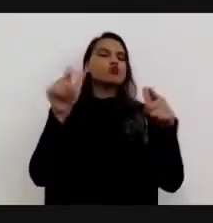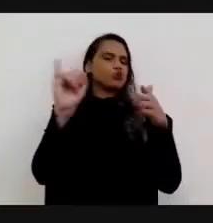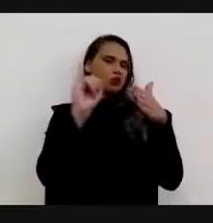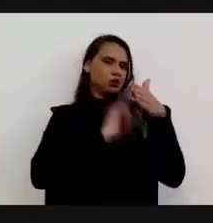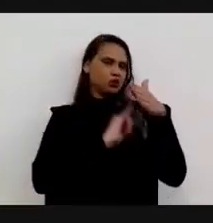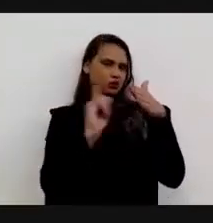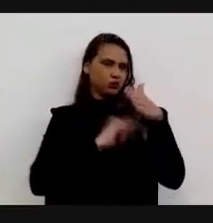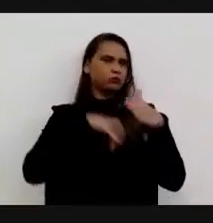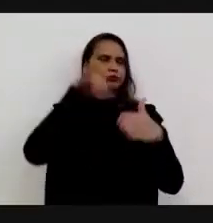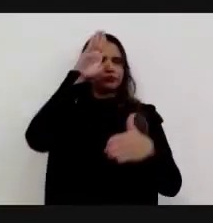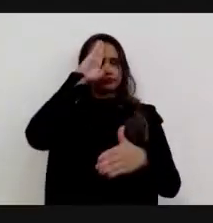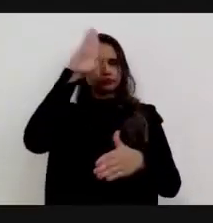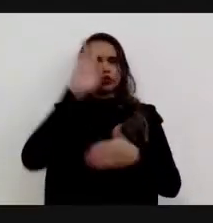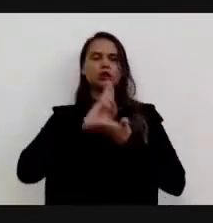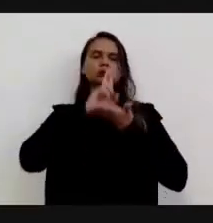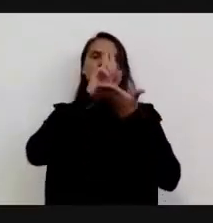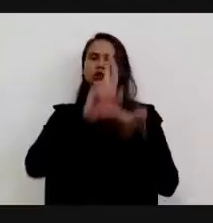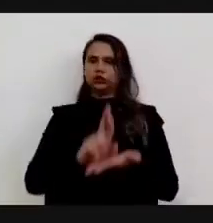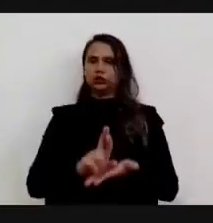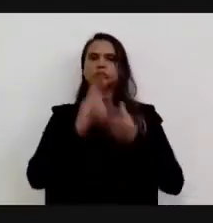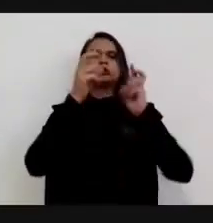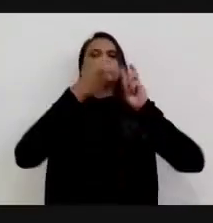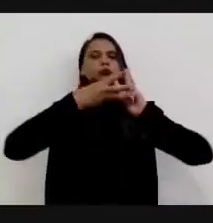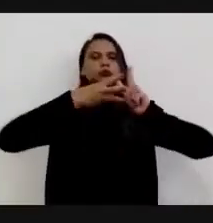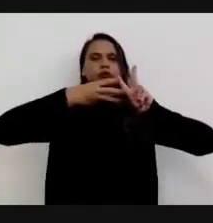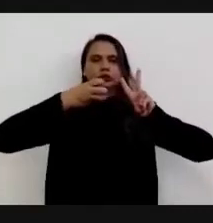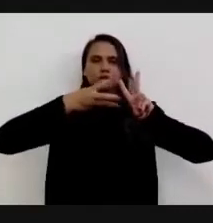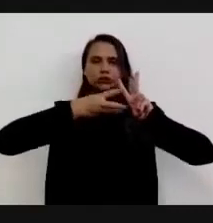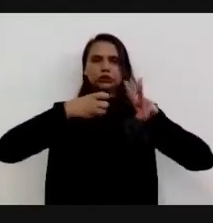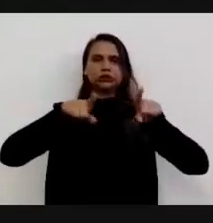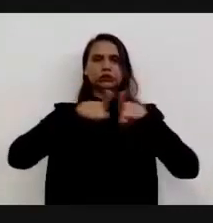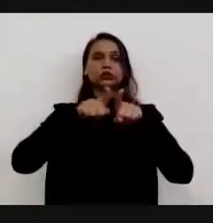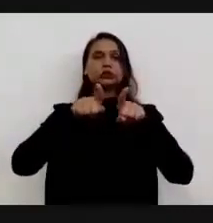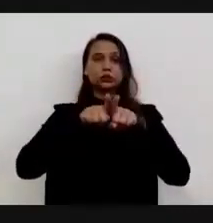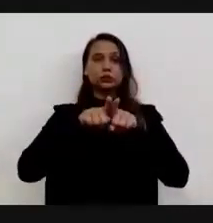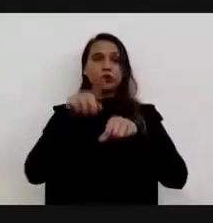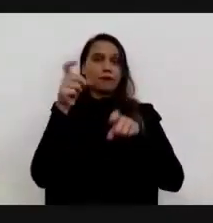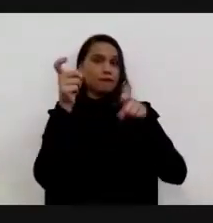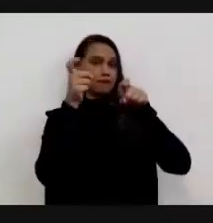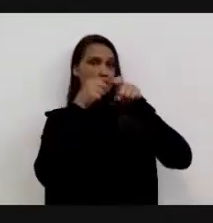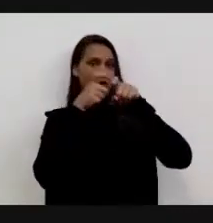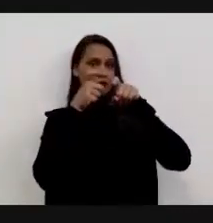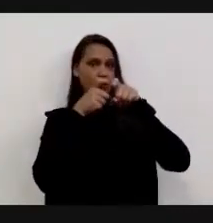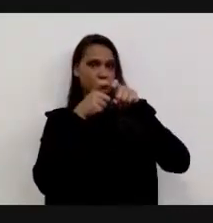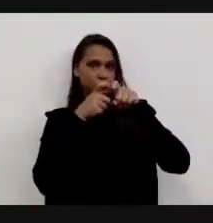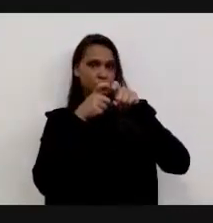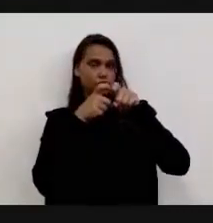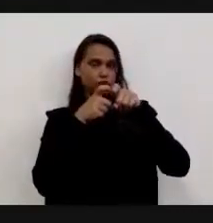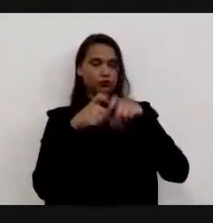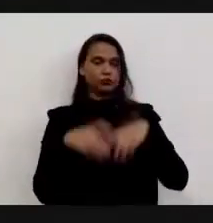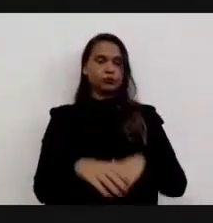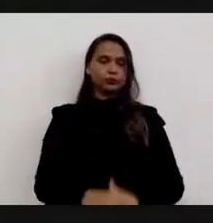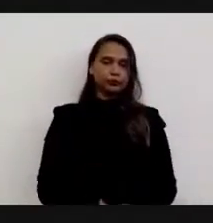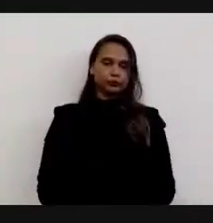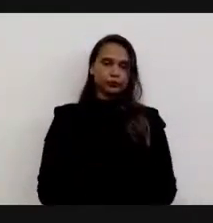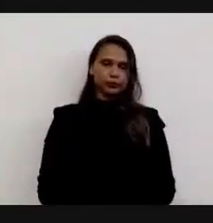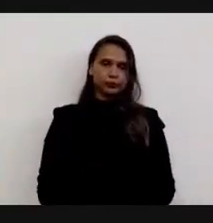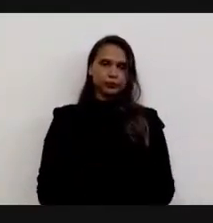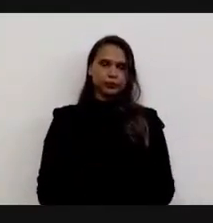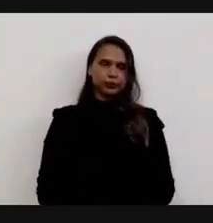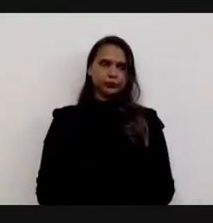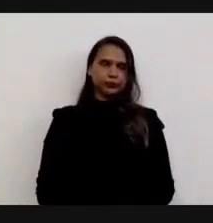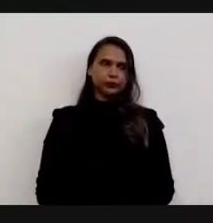instituições da sociedade civil, como representantes dos povos indígenas, e médicos sanitaristas e médicos sanitaristas.